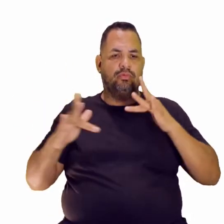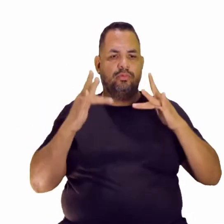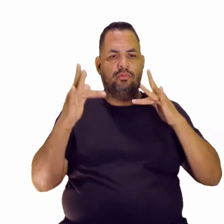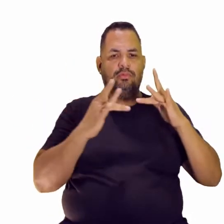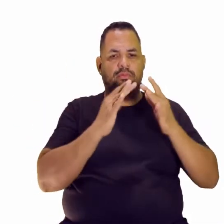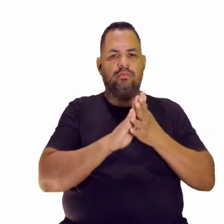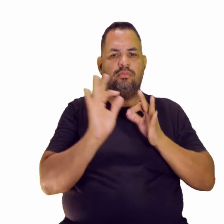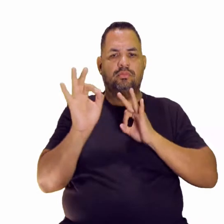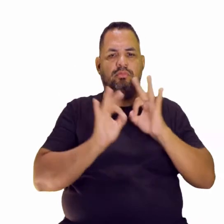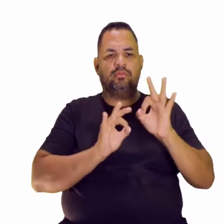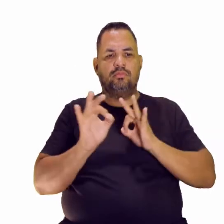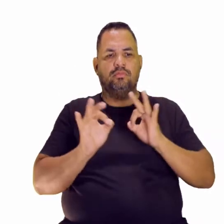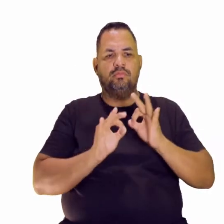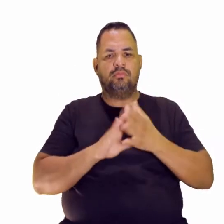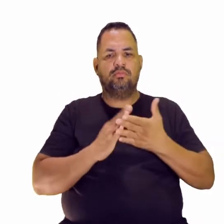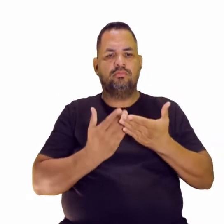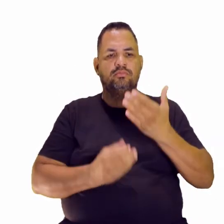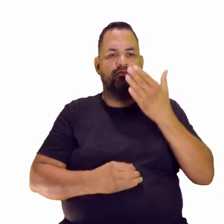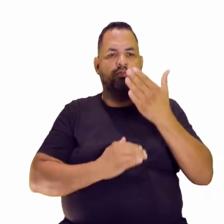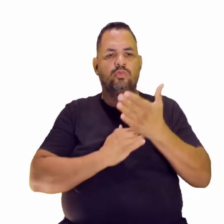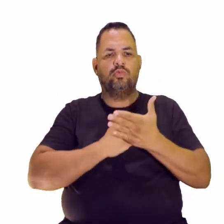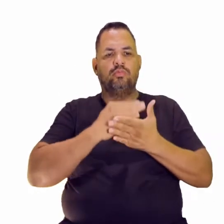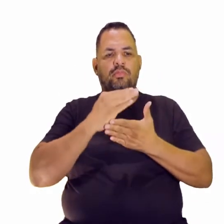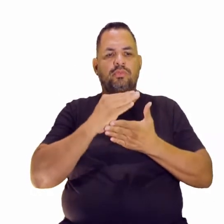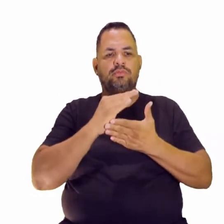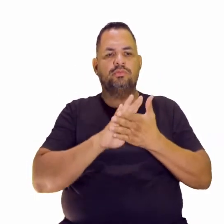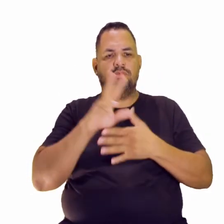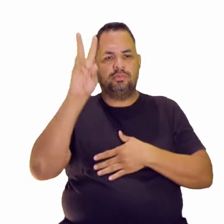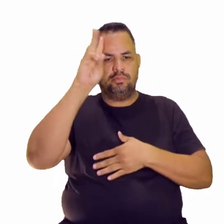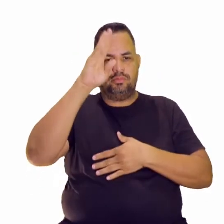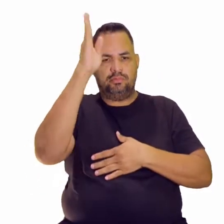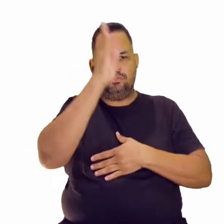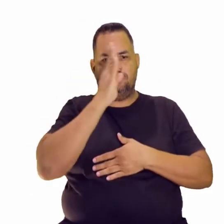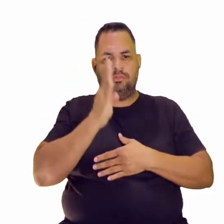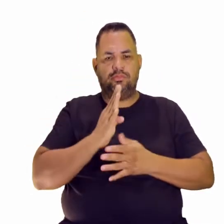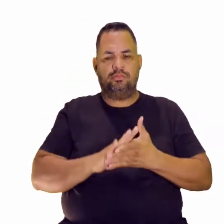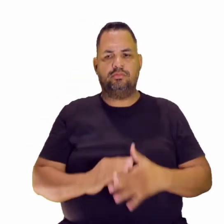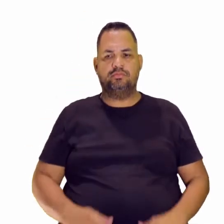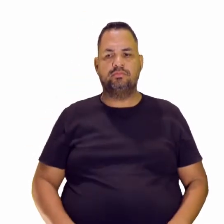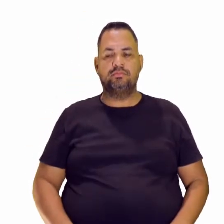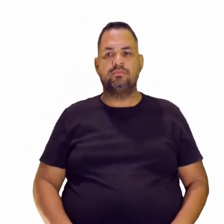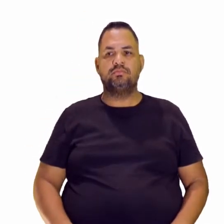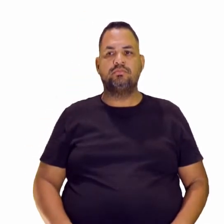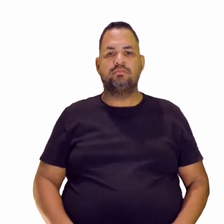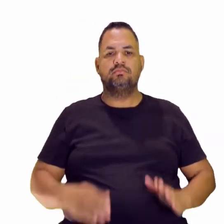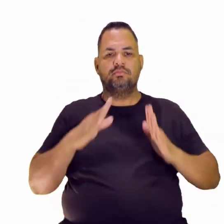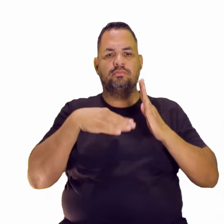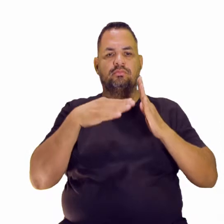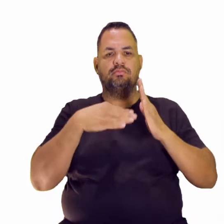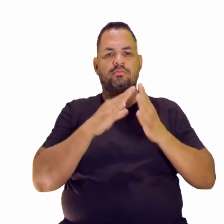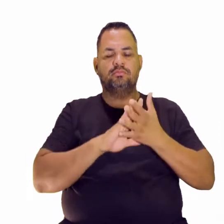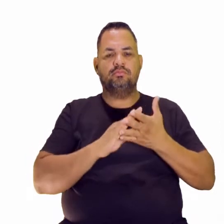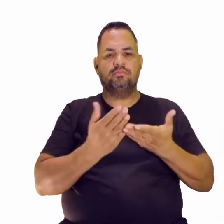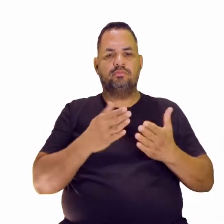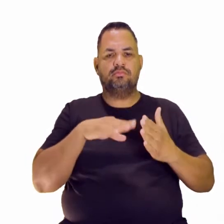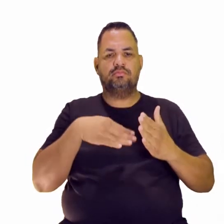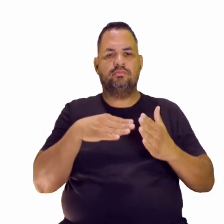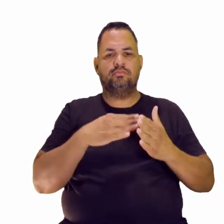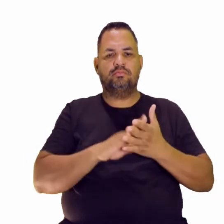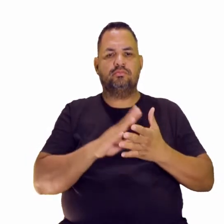uma reconstrução da história do Brasil. Então, inicialmente, né, uma pintura